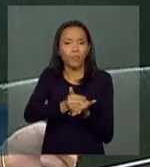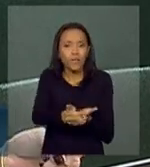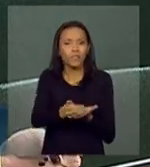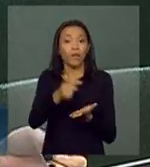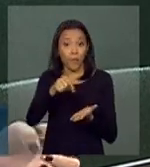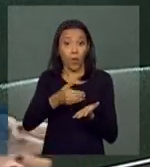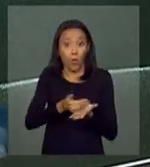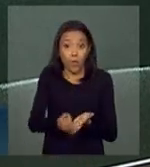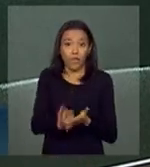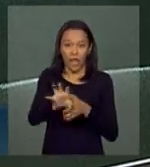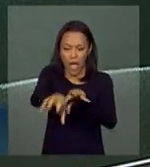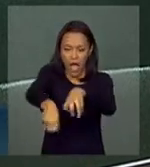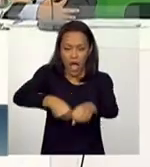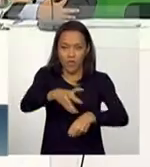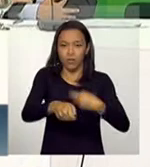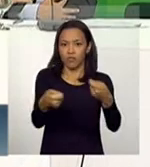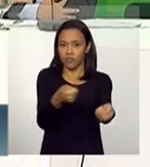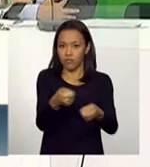para exploração.